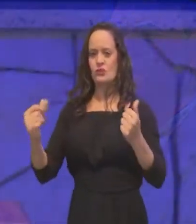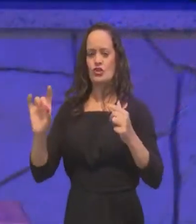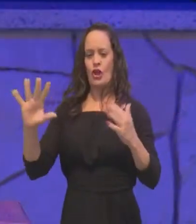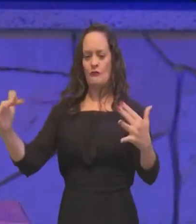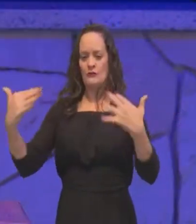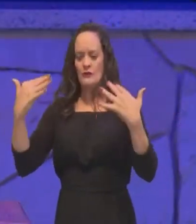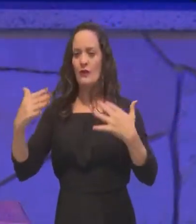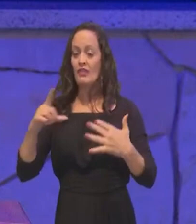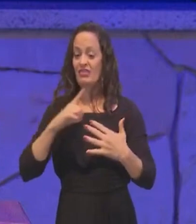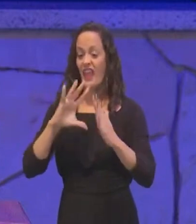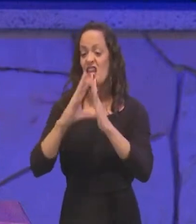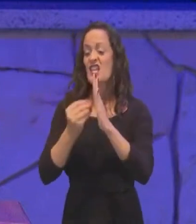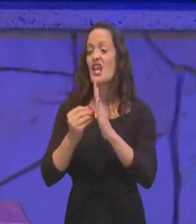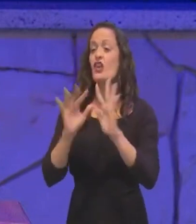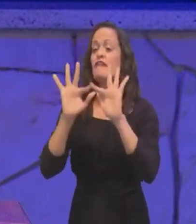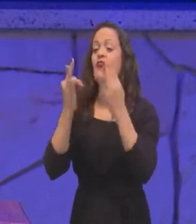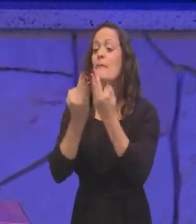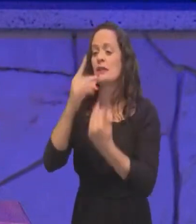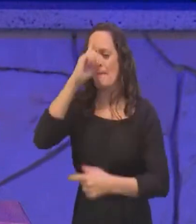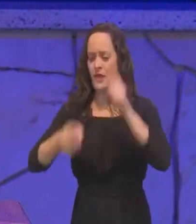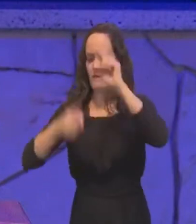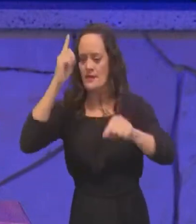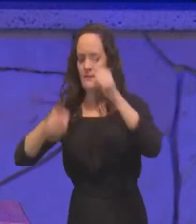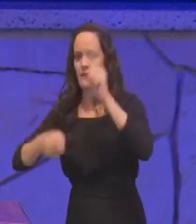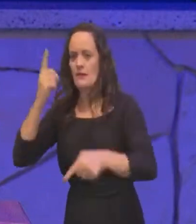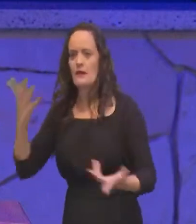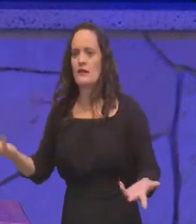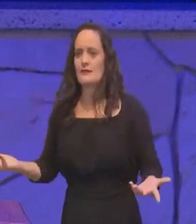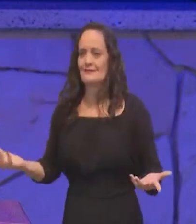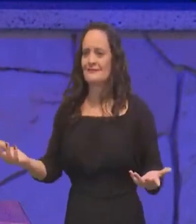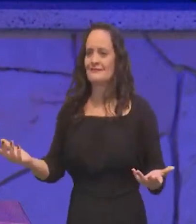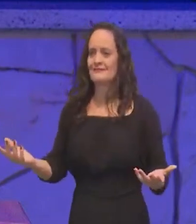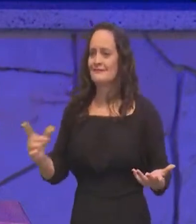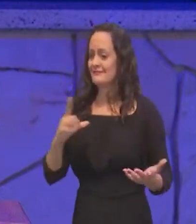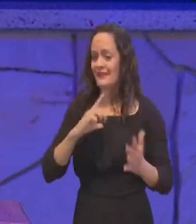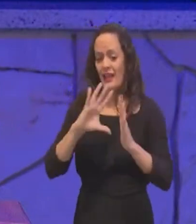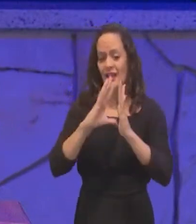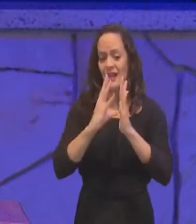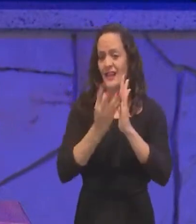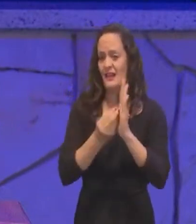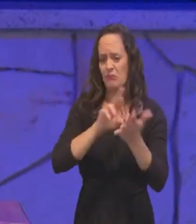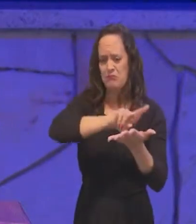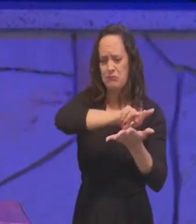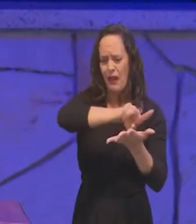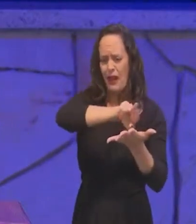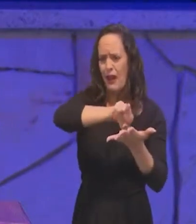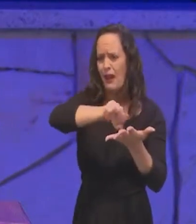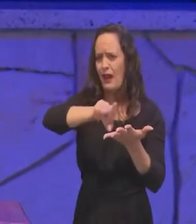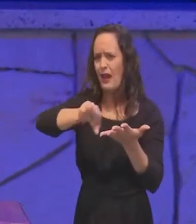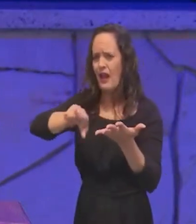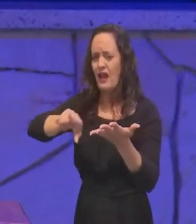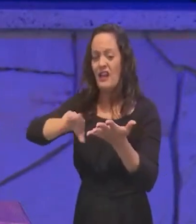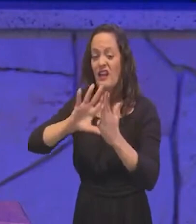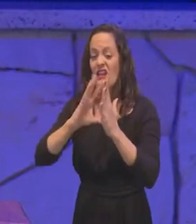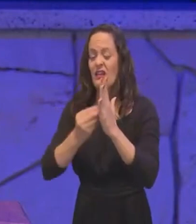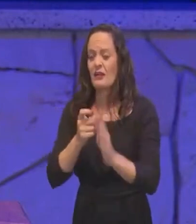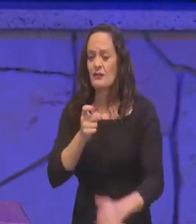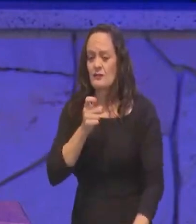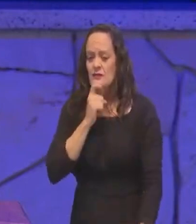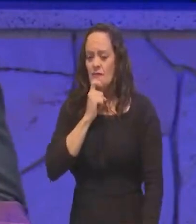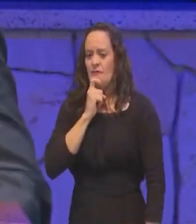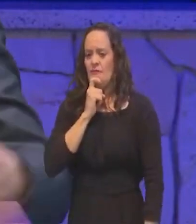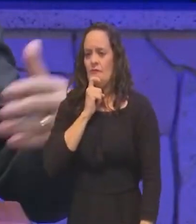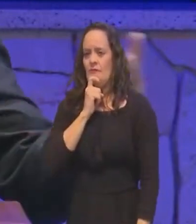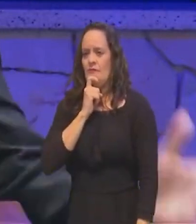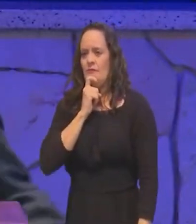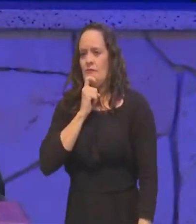são donas, existem igrejas secularizadas, existem igrejas heréticas, frias, mornas,